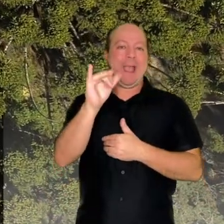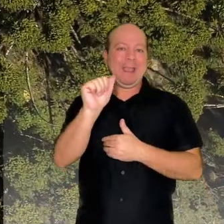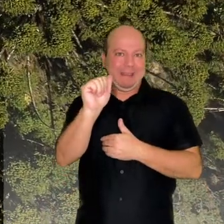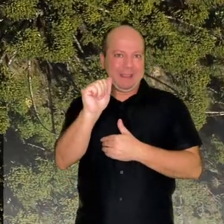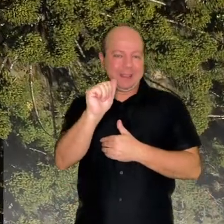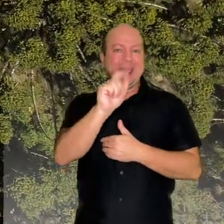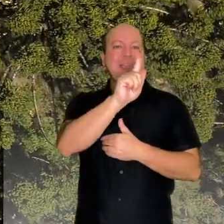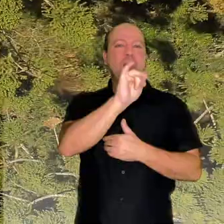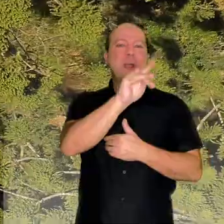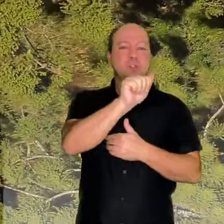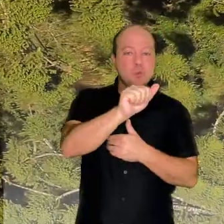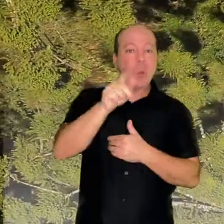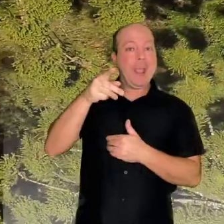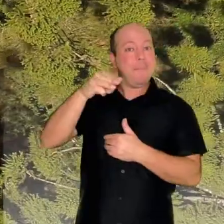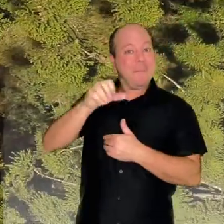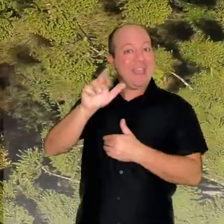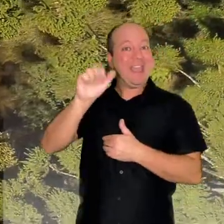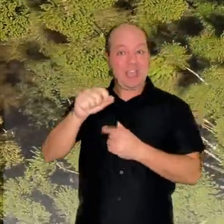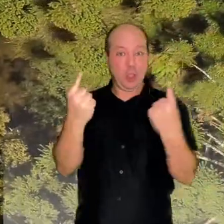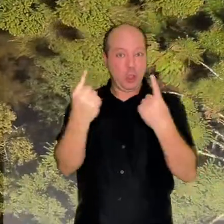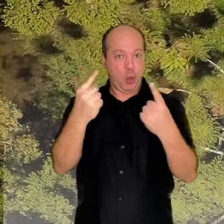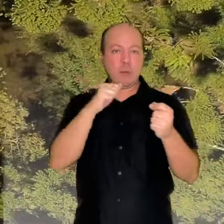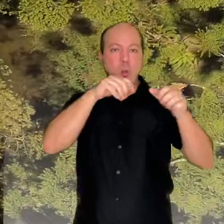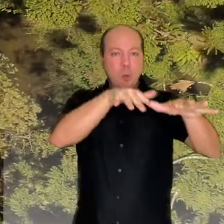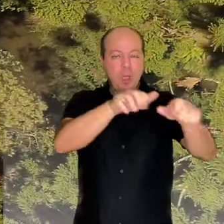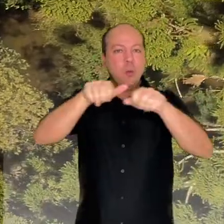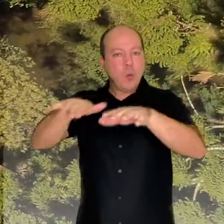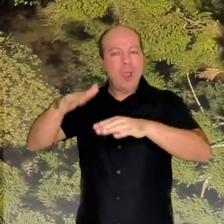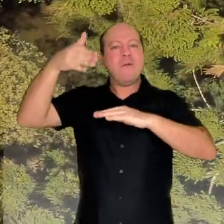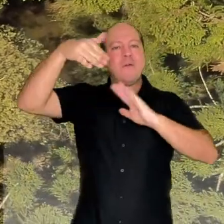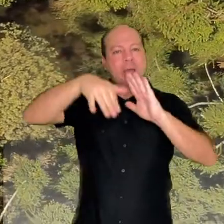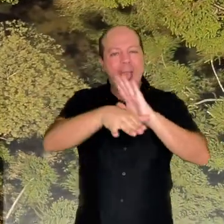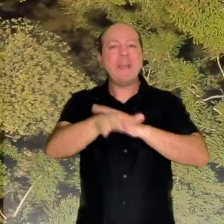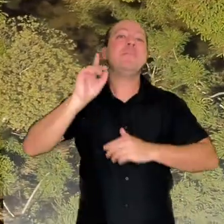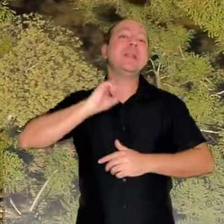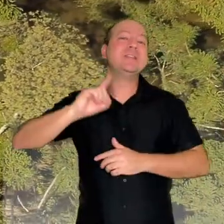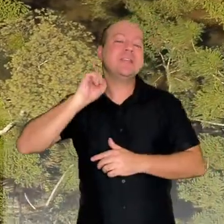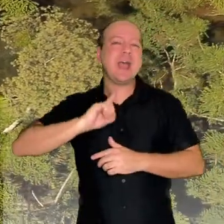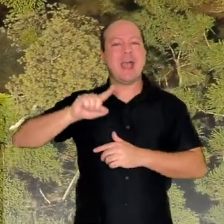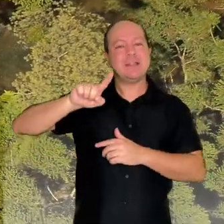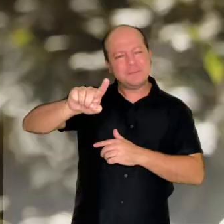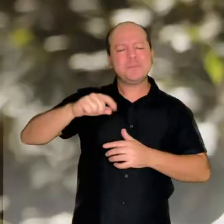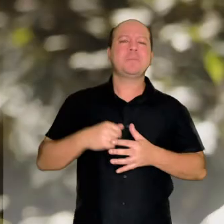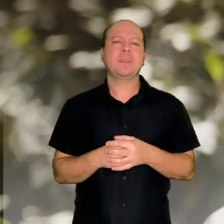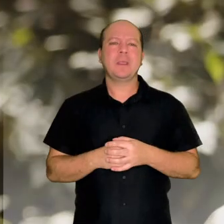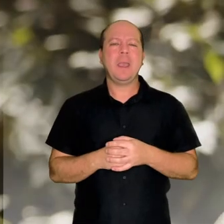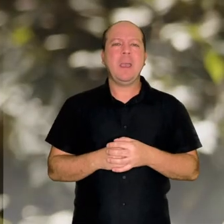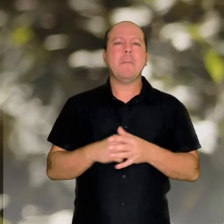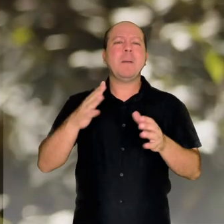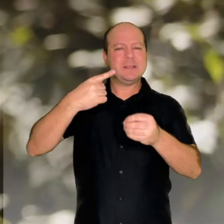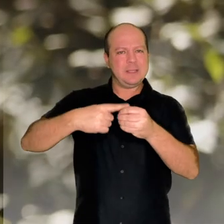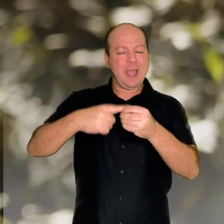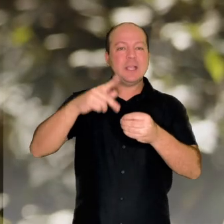e a bacia do Sapucaí-Mirim, Então esses dois rios principais, eles nascem aqui em Campos do Jordão, vão descer rumo a Minas Gerais, Na altura